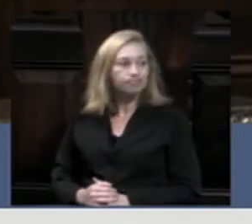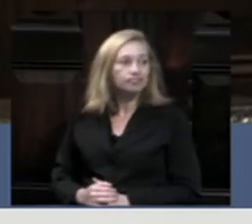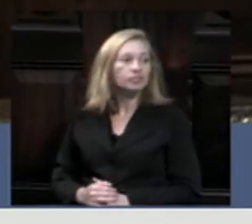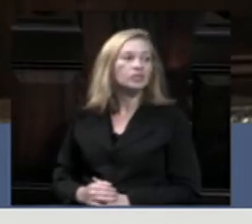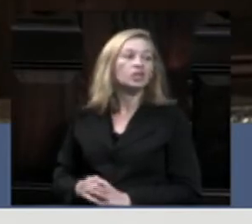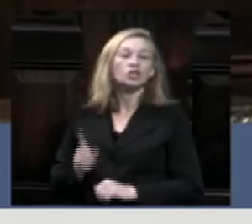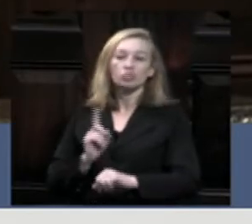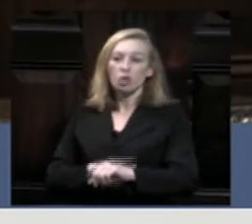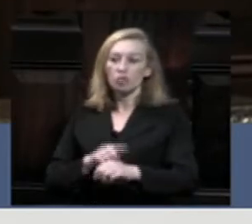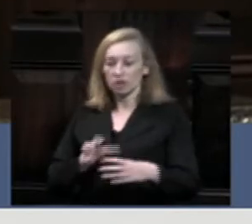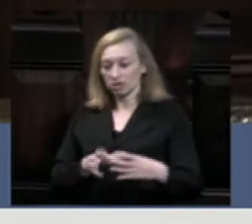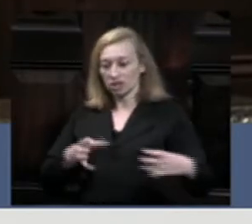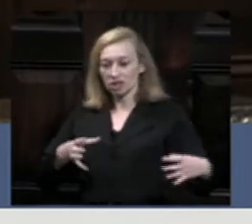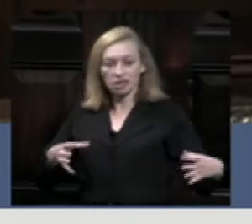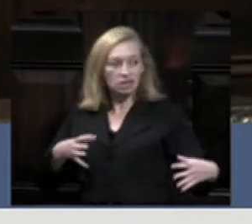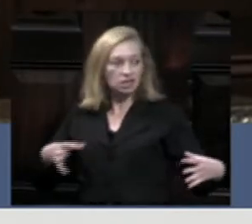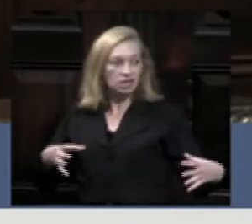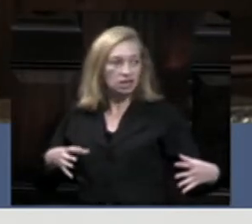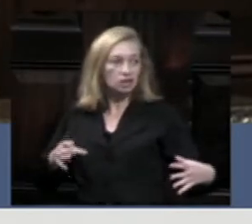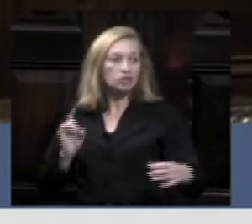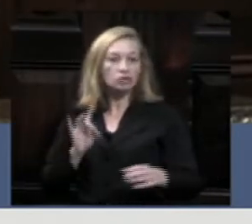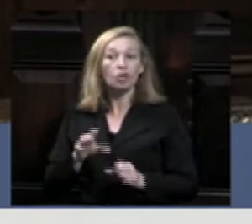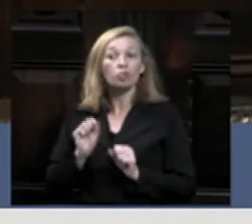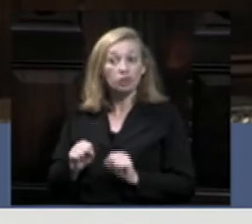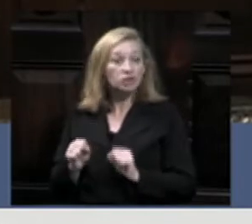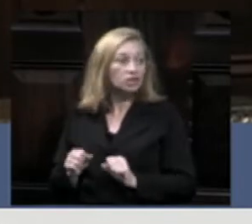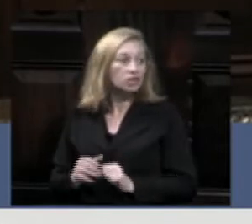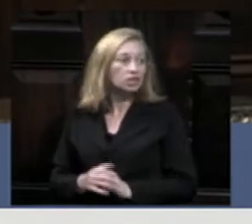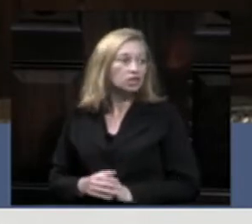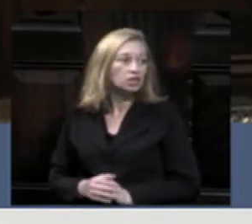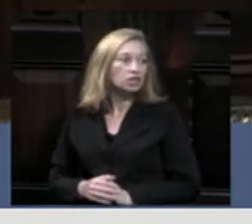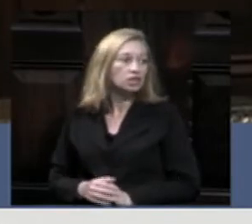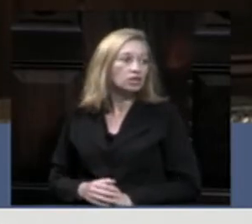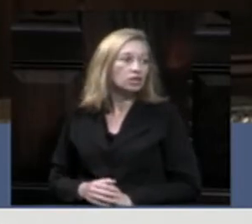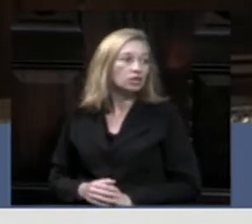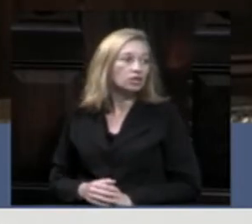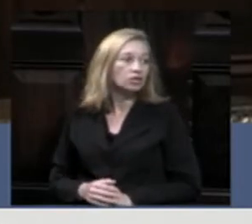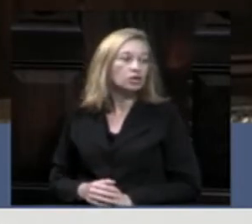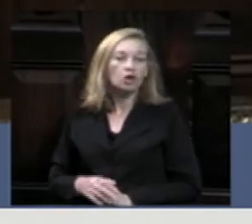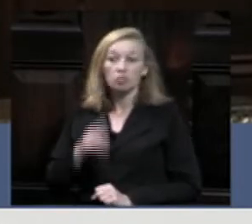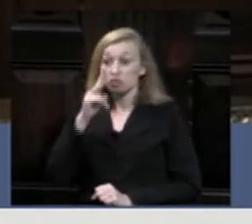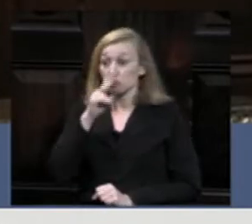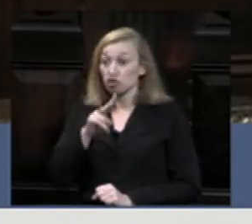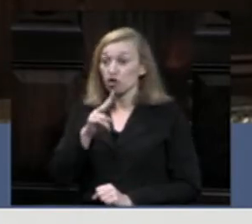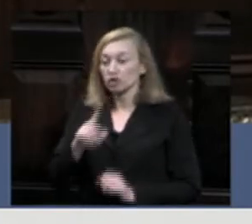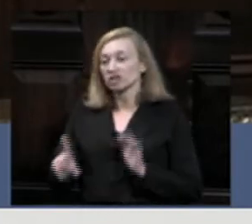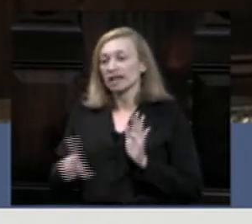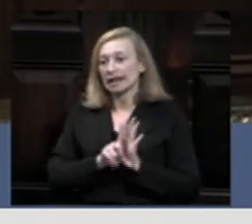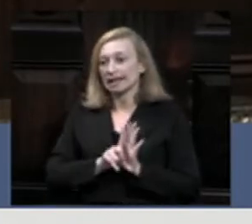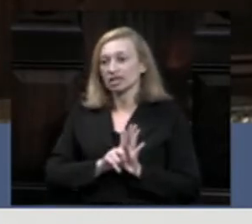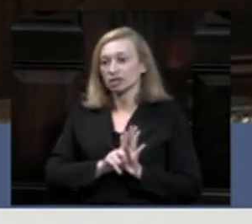ampliação só poderia ocorrer por força da lei.